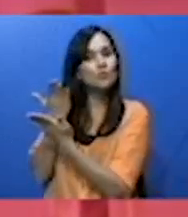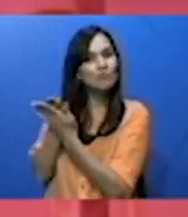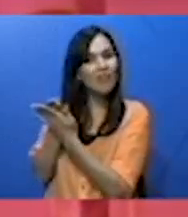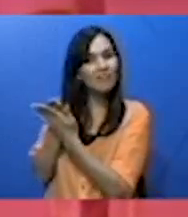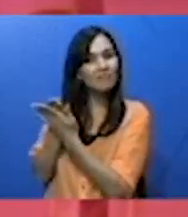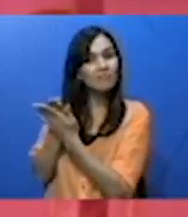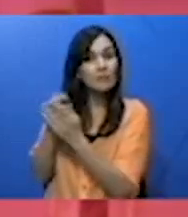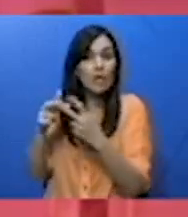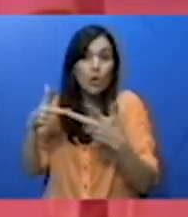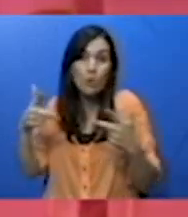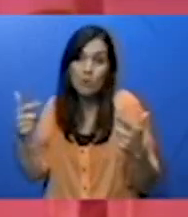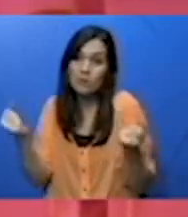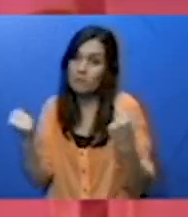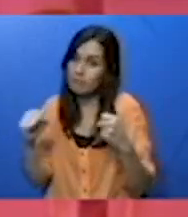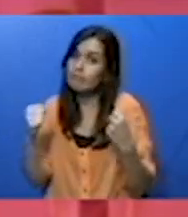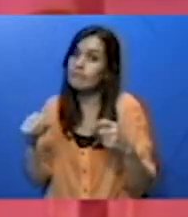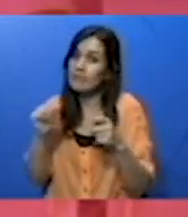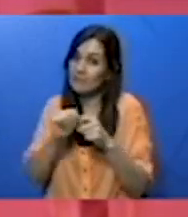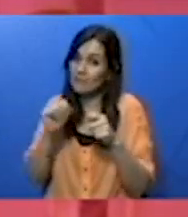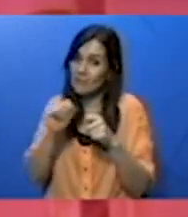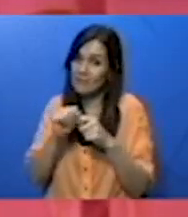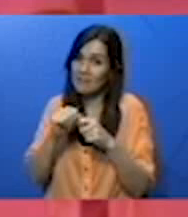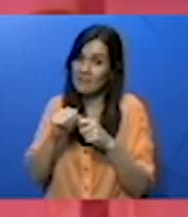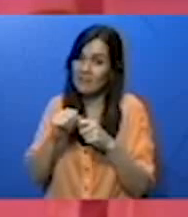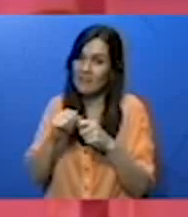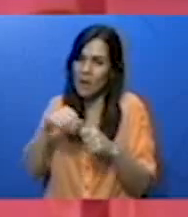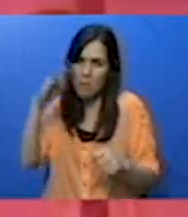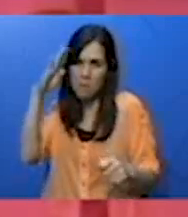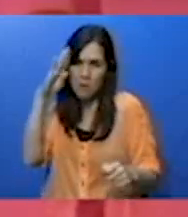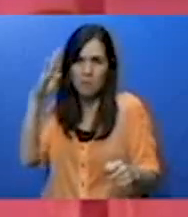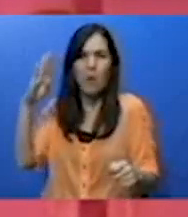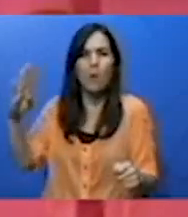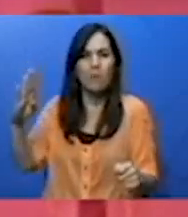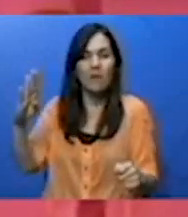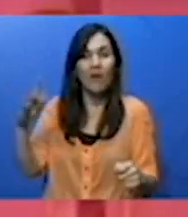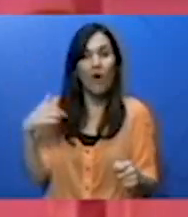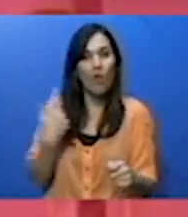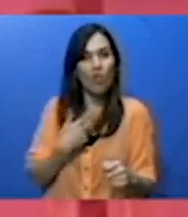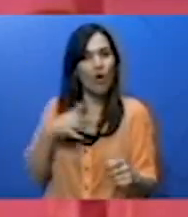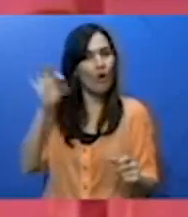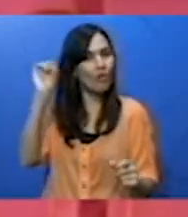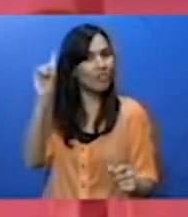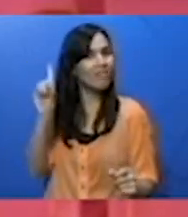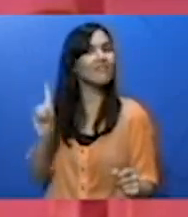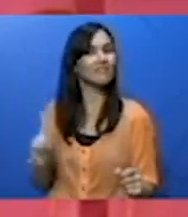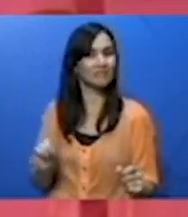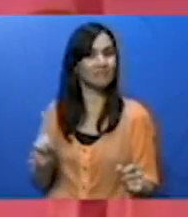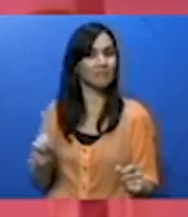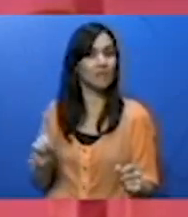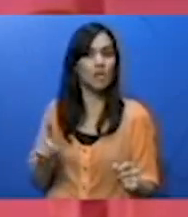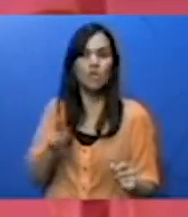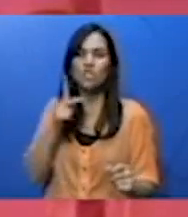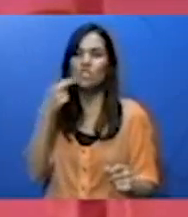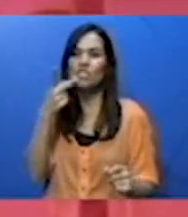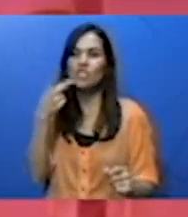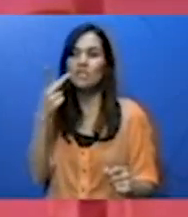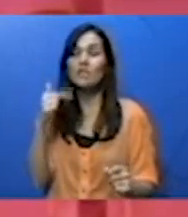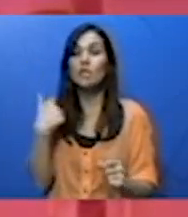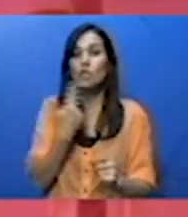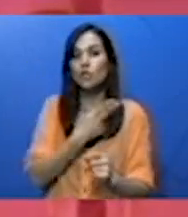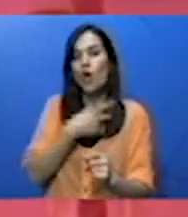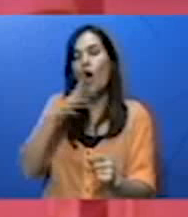que temos que fazer, principalmente nosso dever. Dizem que somos o